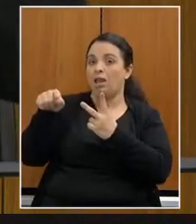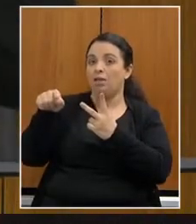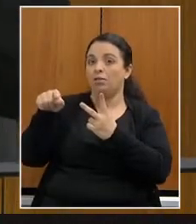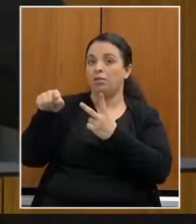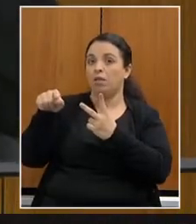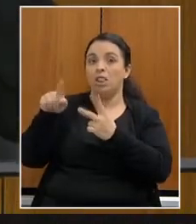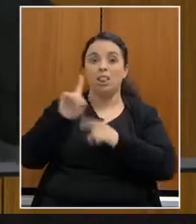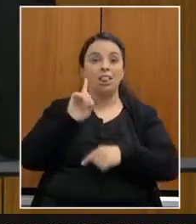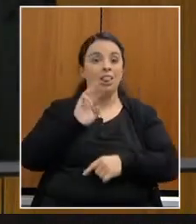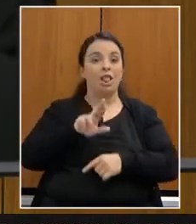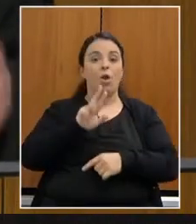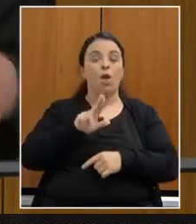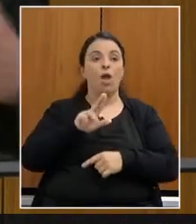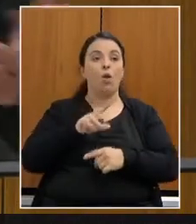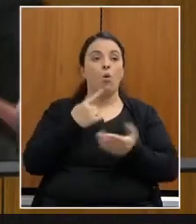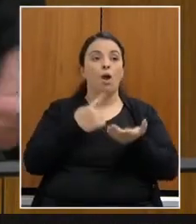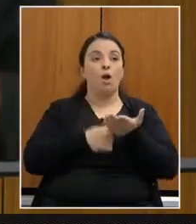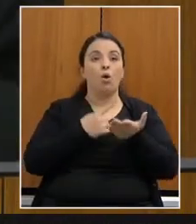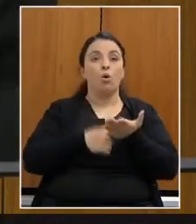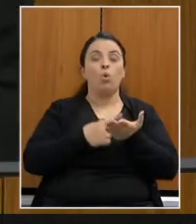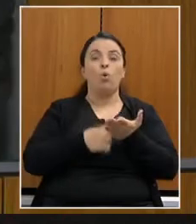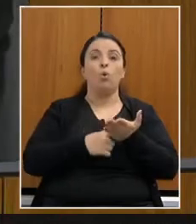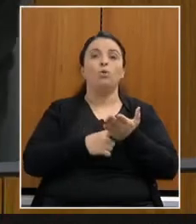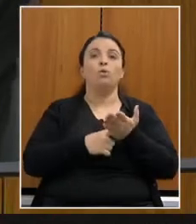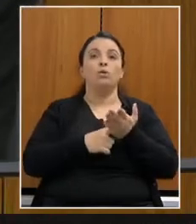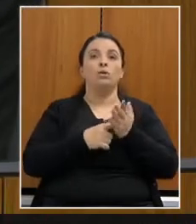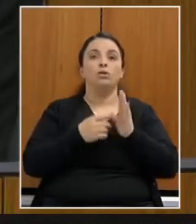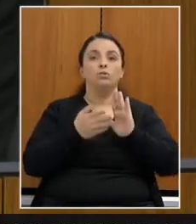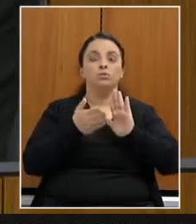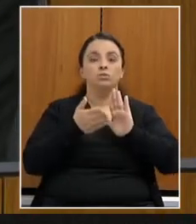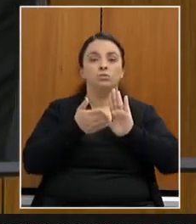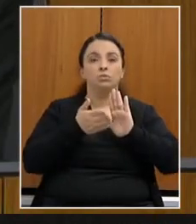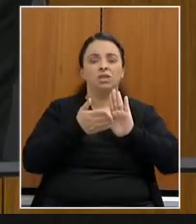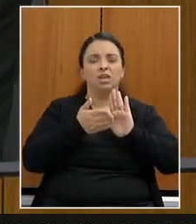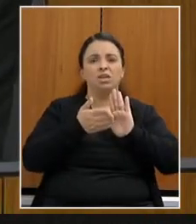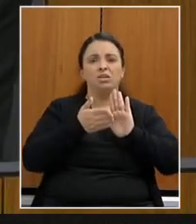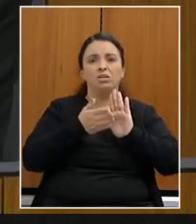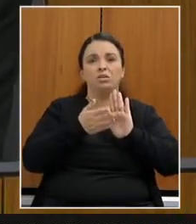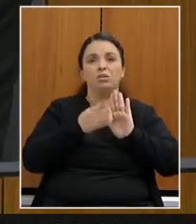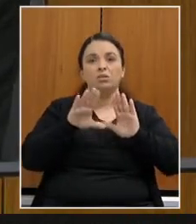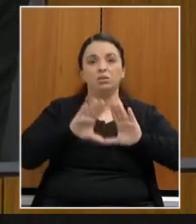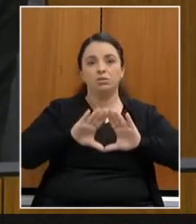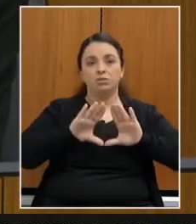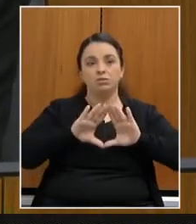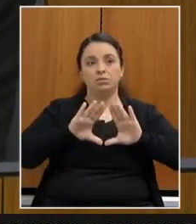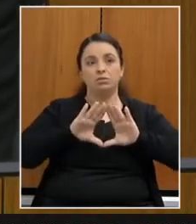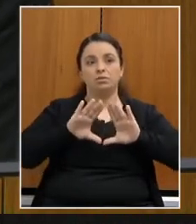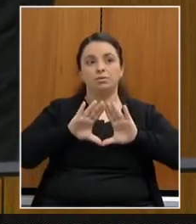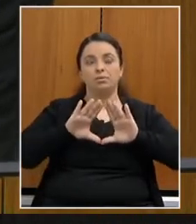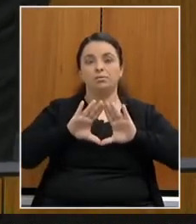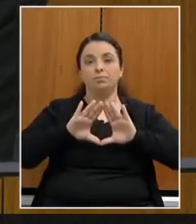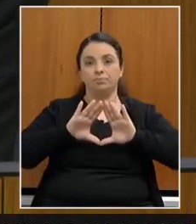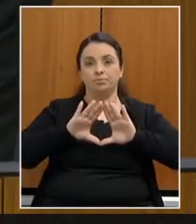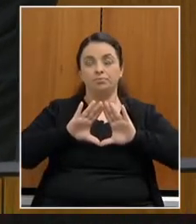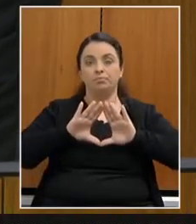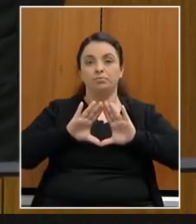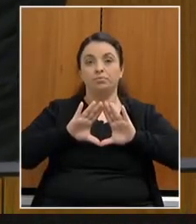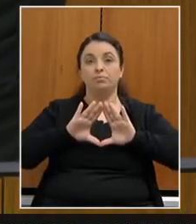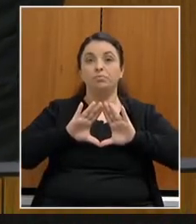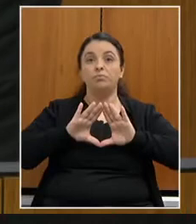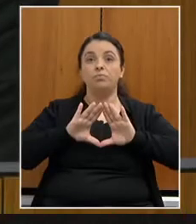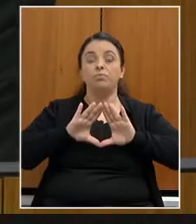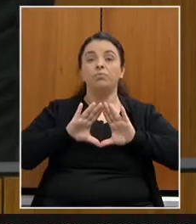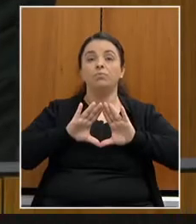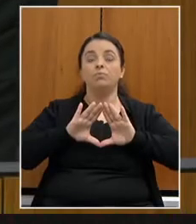isso até para que a gente possa se posicionar aqui na Assembleia com clareza independente do